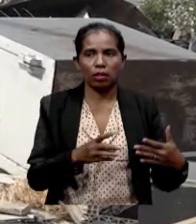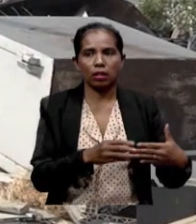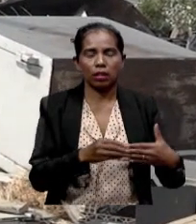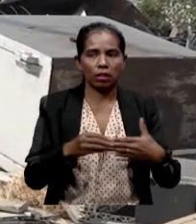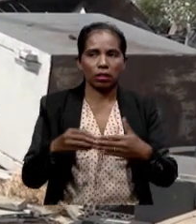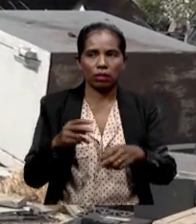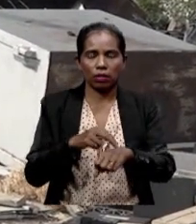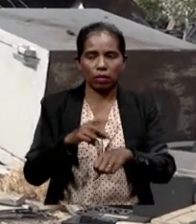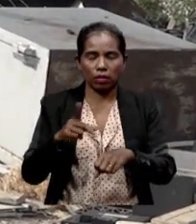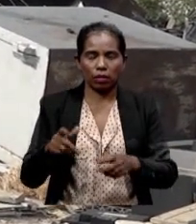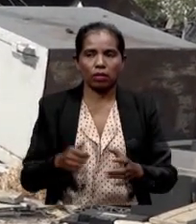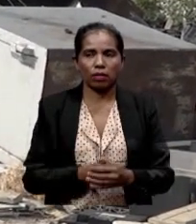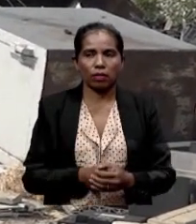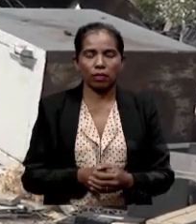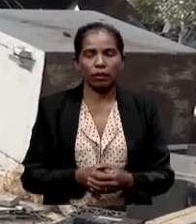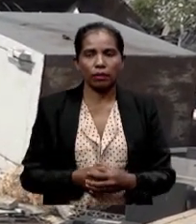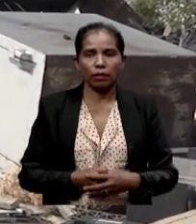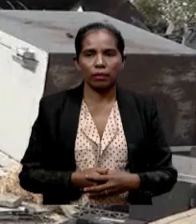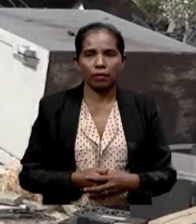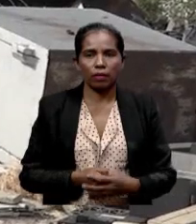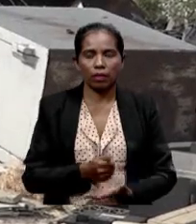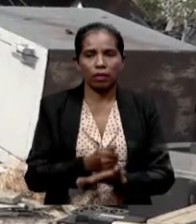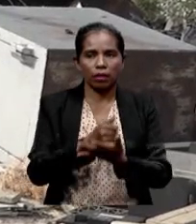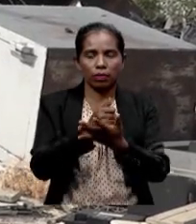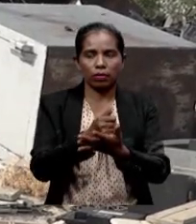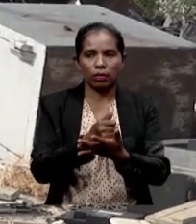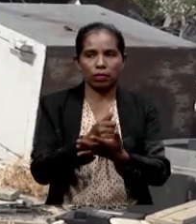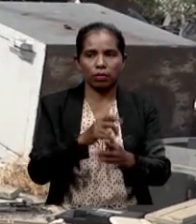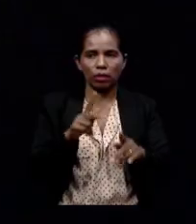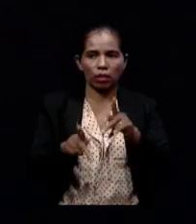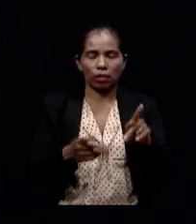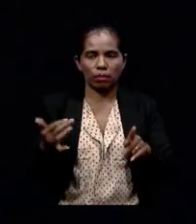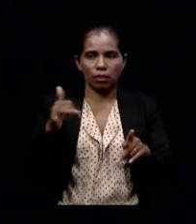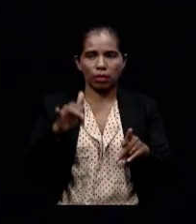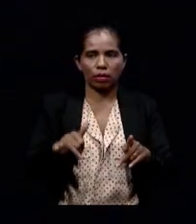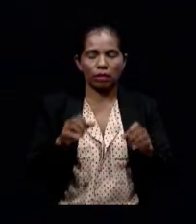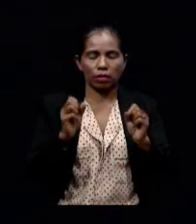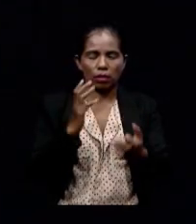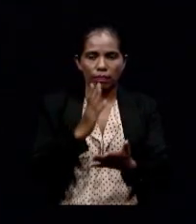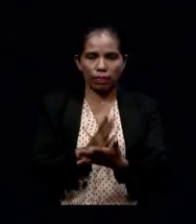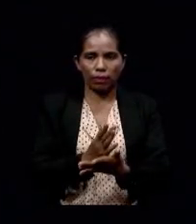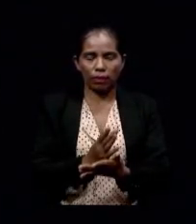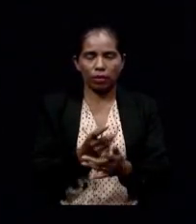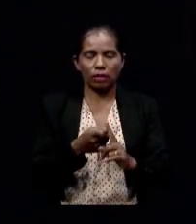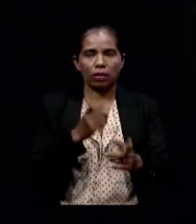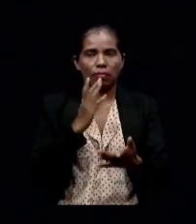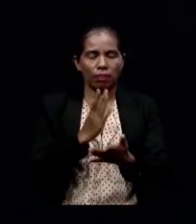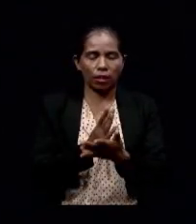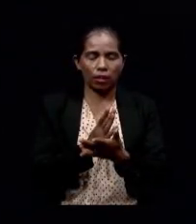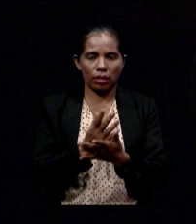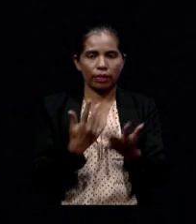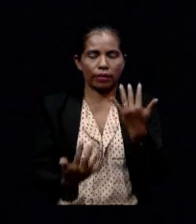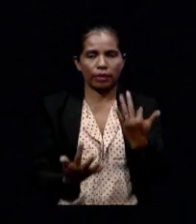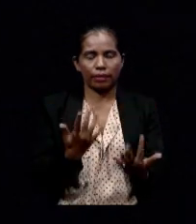Bombeiros, responde imediato e apoiamos a população e a consegue combater e amate aí.